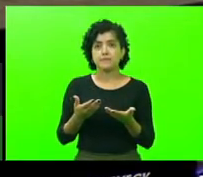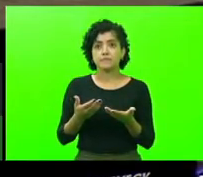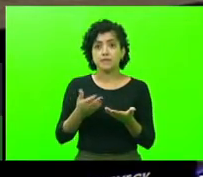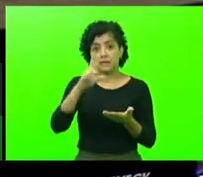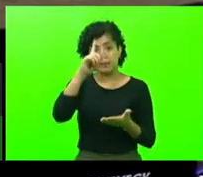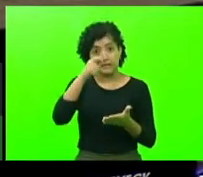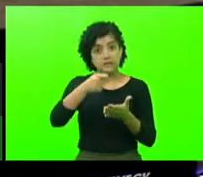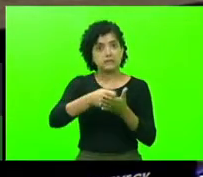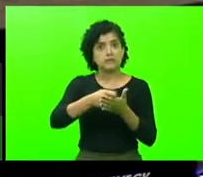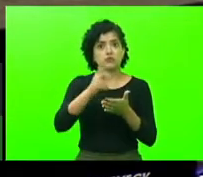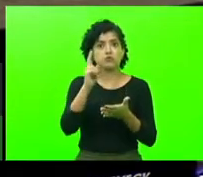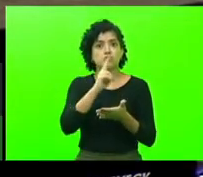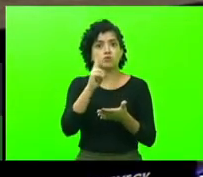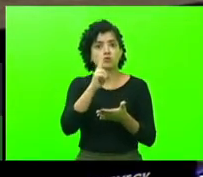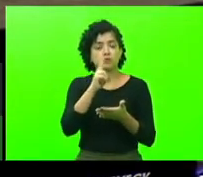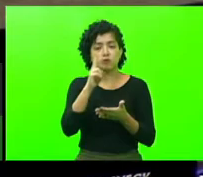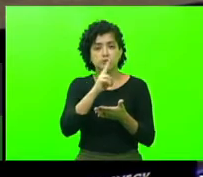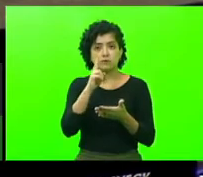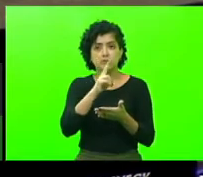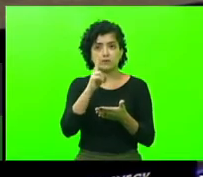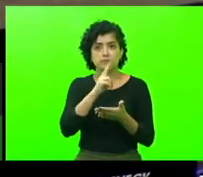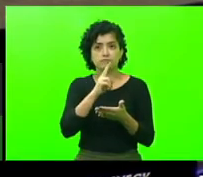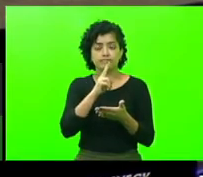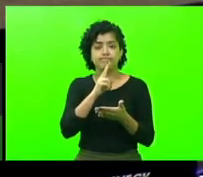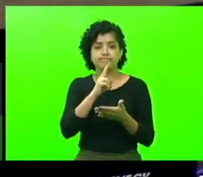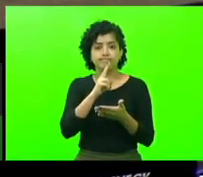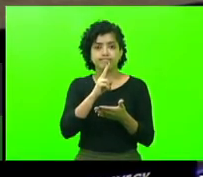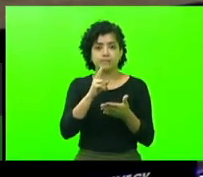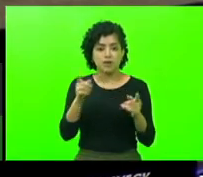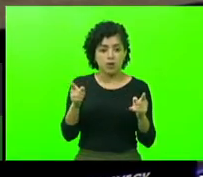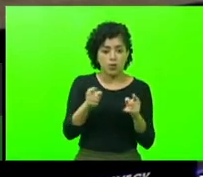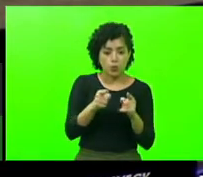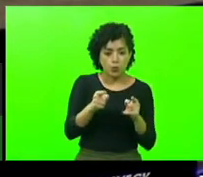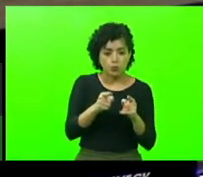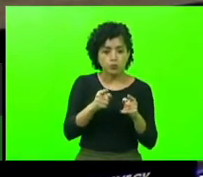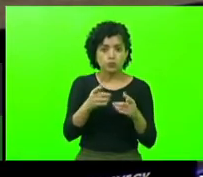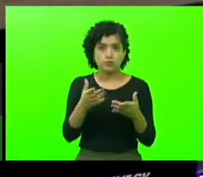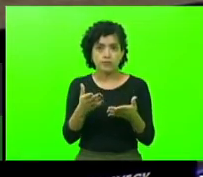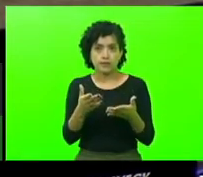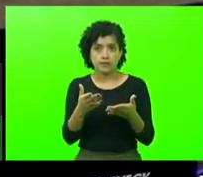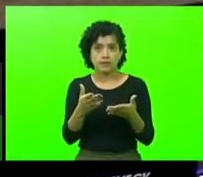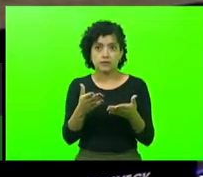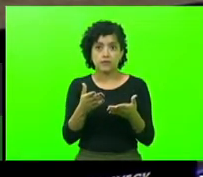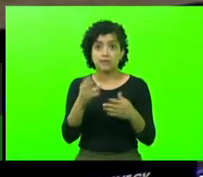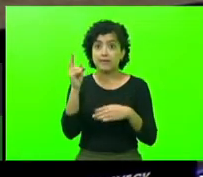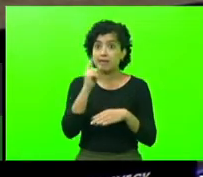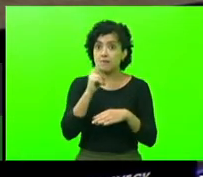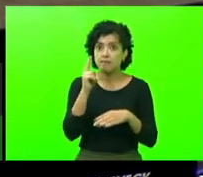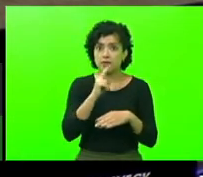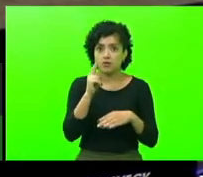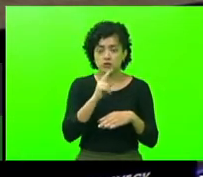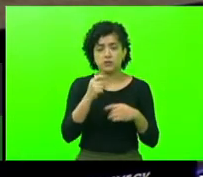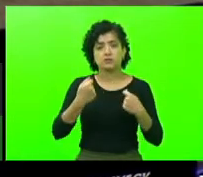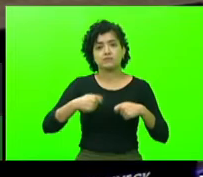decisões urgentes a curto prazo, e diria até emergencial.